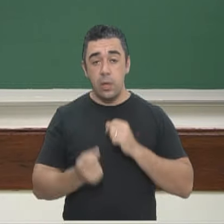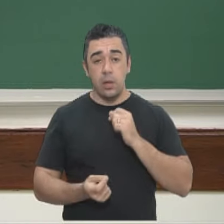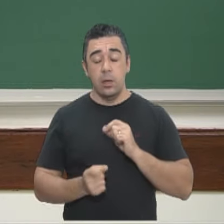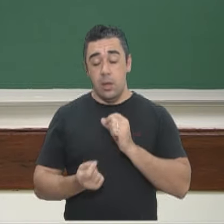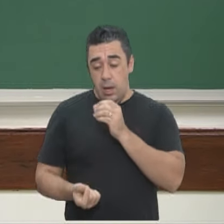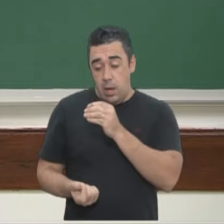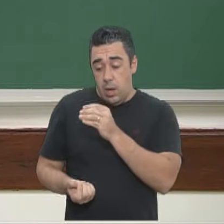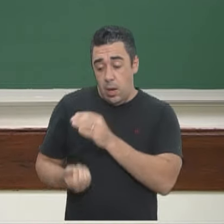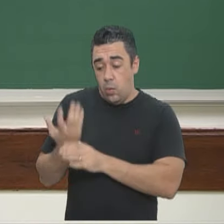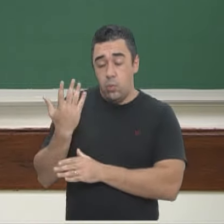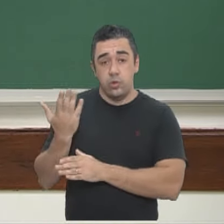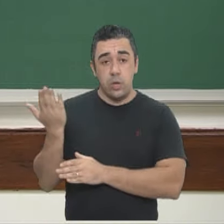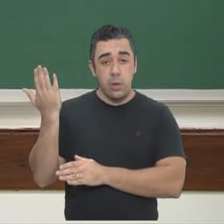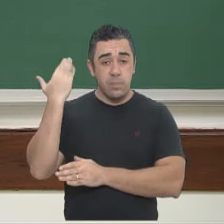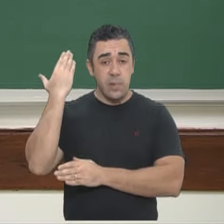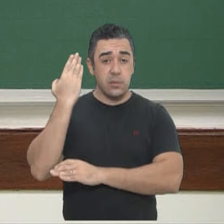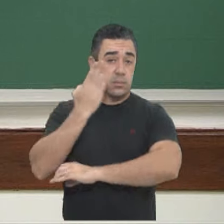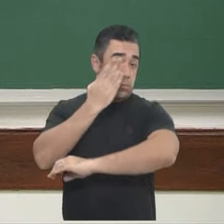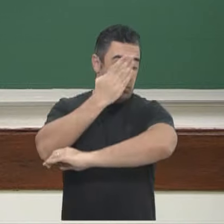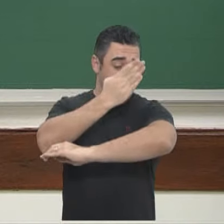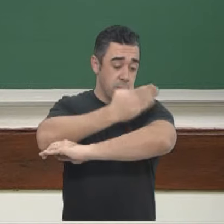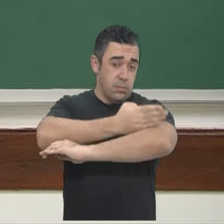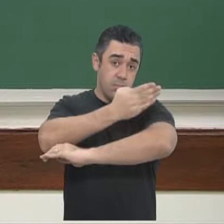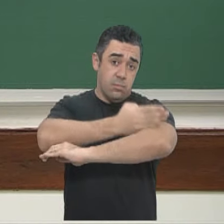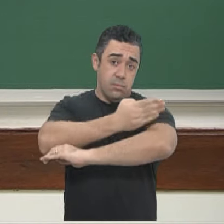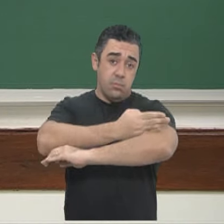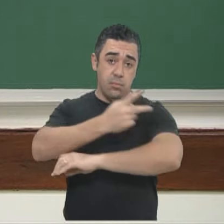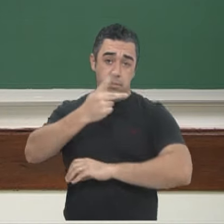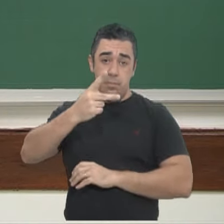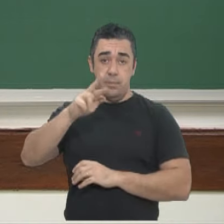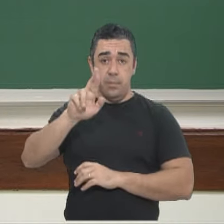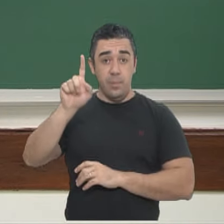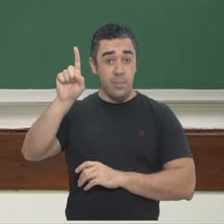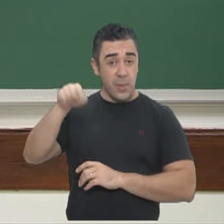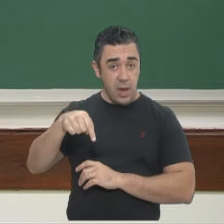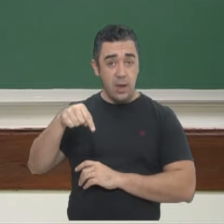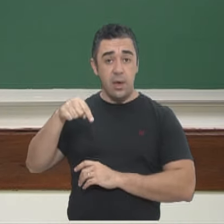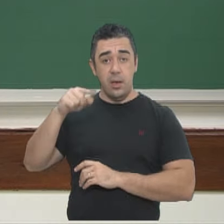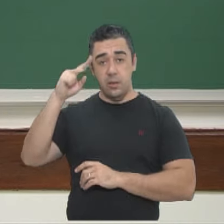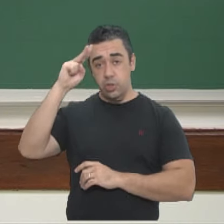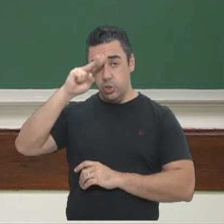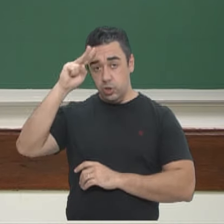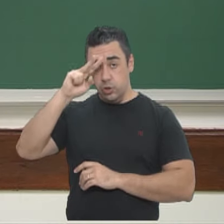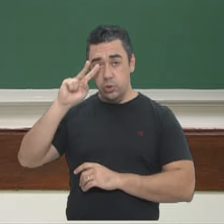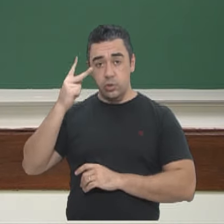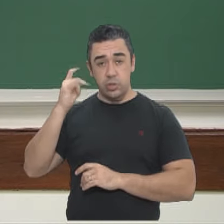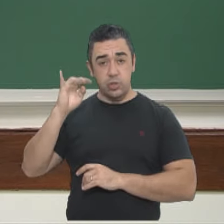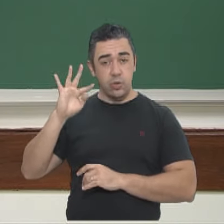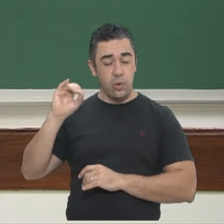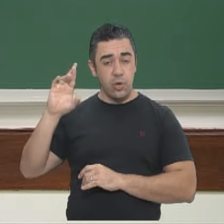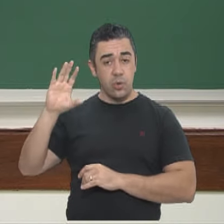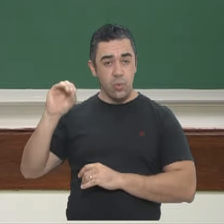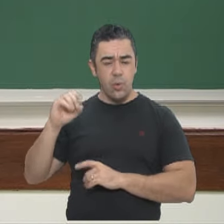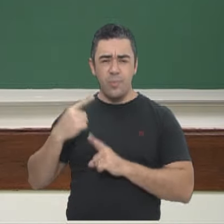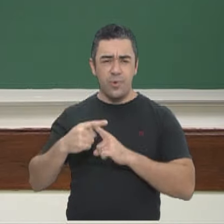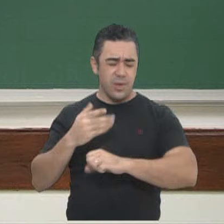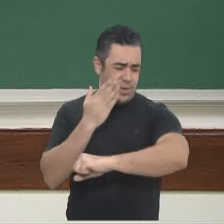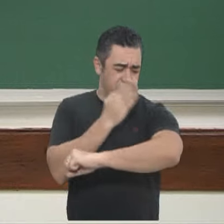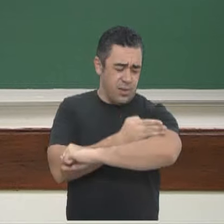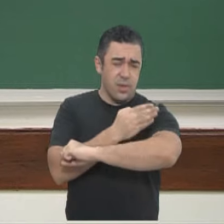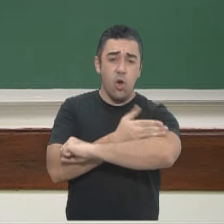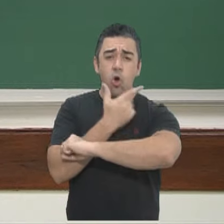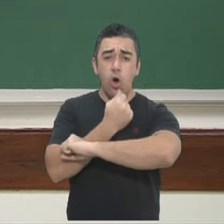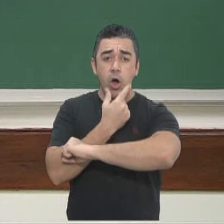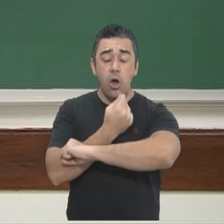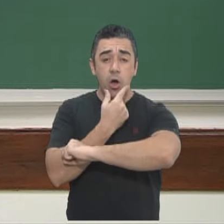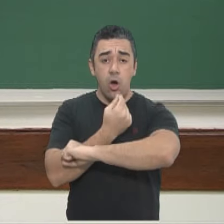atletismo no período pré-histórico. Por quê? Naquele tempo, o homem pré-histórico ele precisava